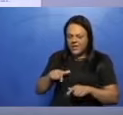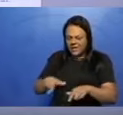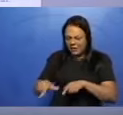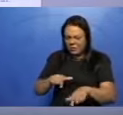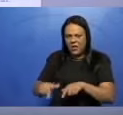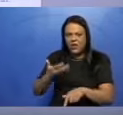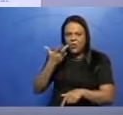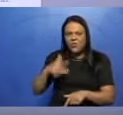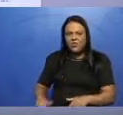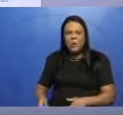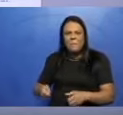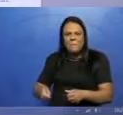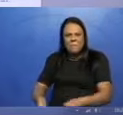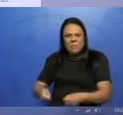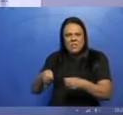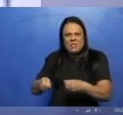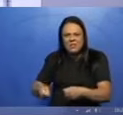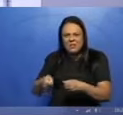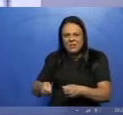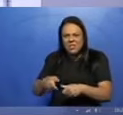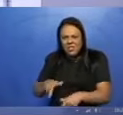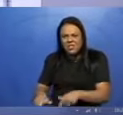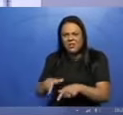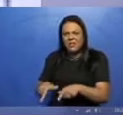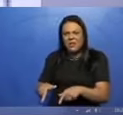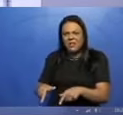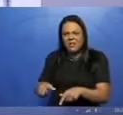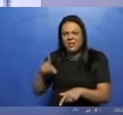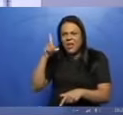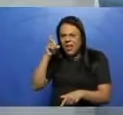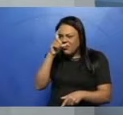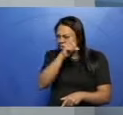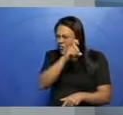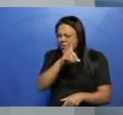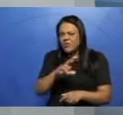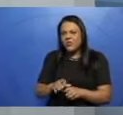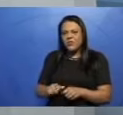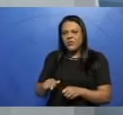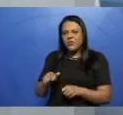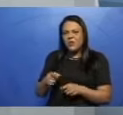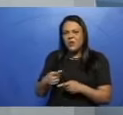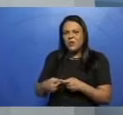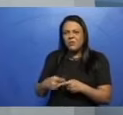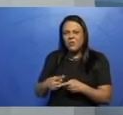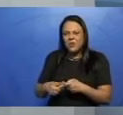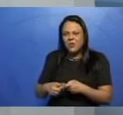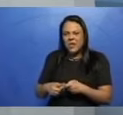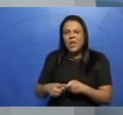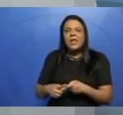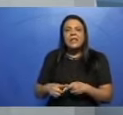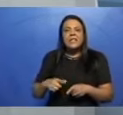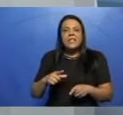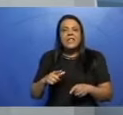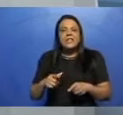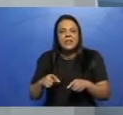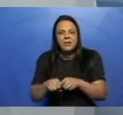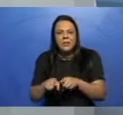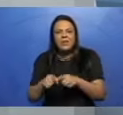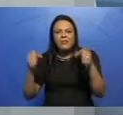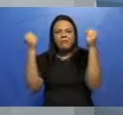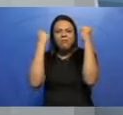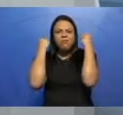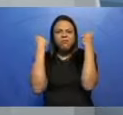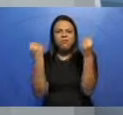pesado. Pesado, literalmente falando, porque dependendo do trabalho que uma criança faz,